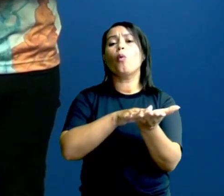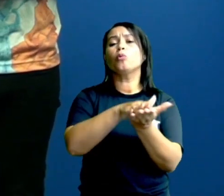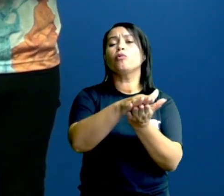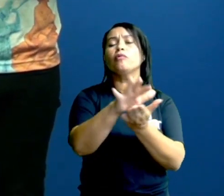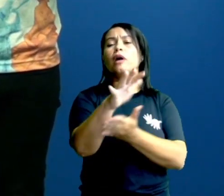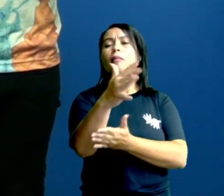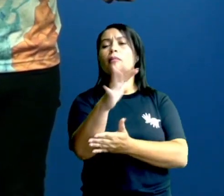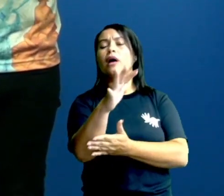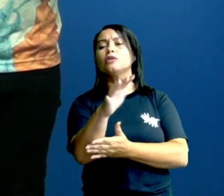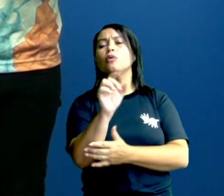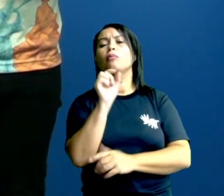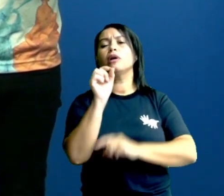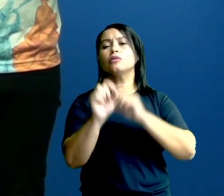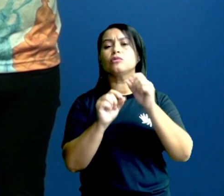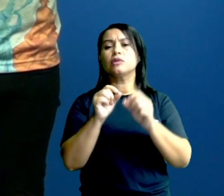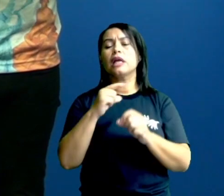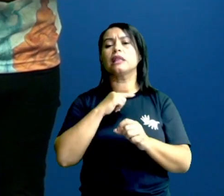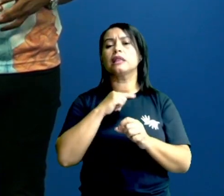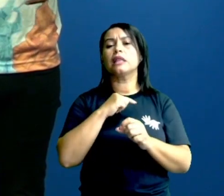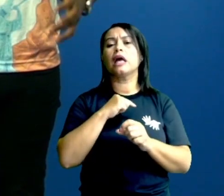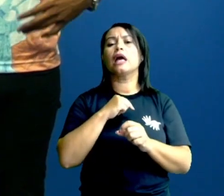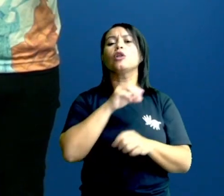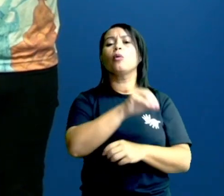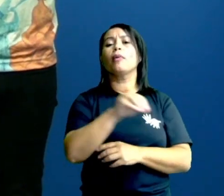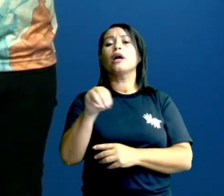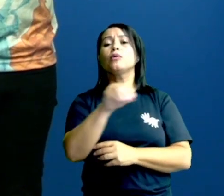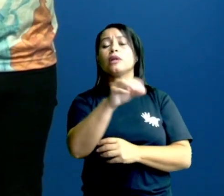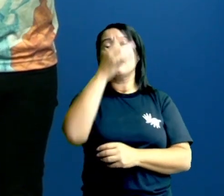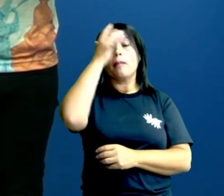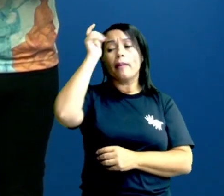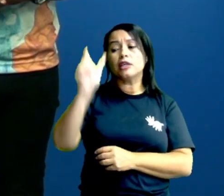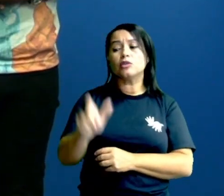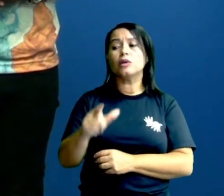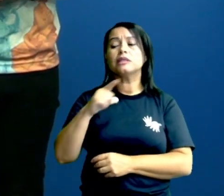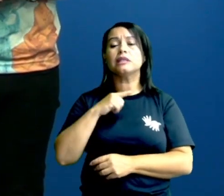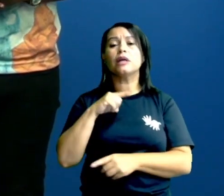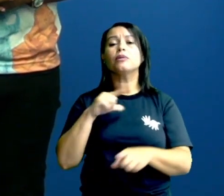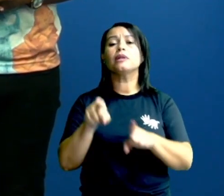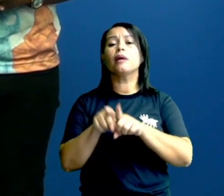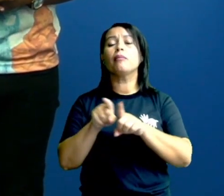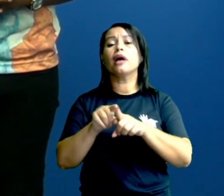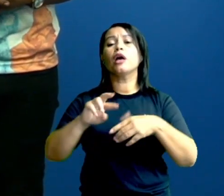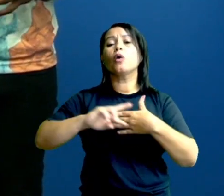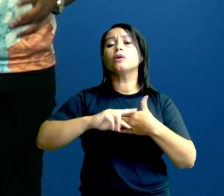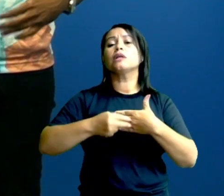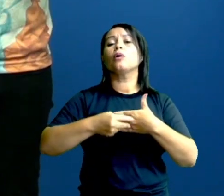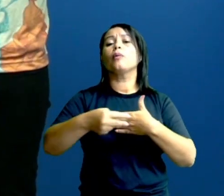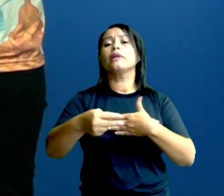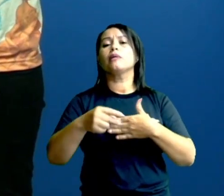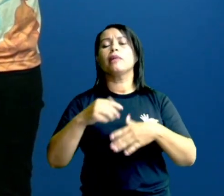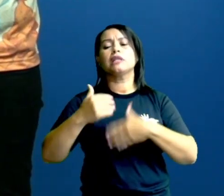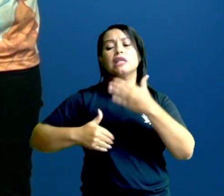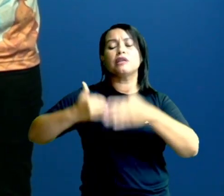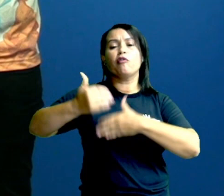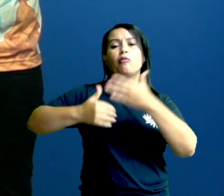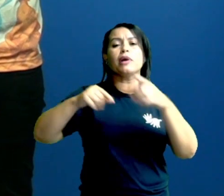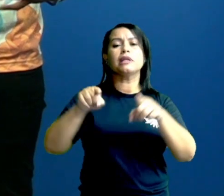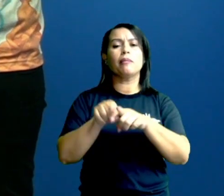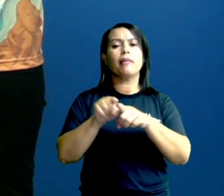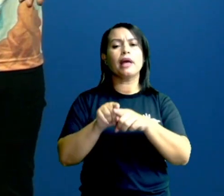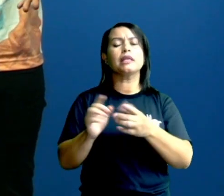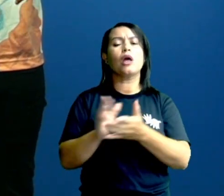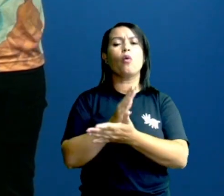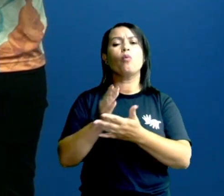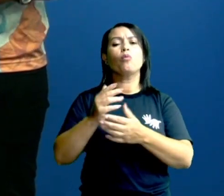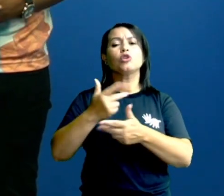meio né Por onde vão circular mercadorias e pessoas e essa circulação consequentemente vai favorecer ao desenvolvimento de atividades